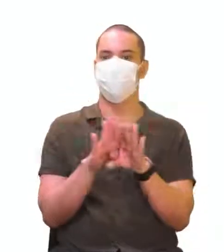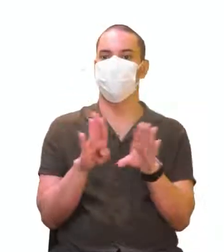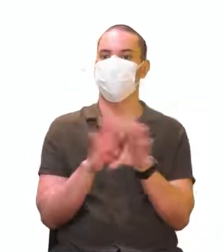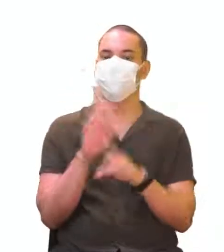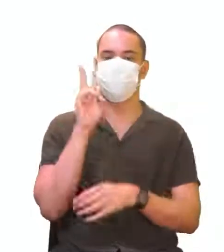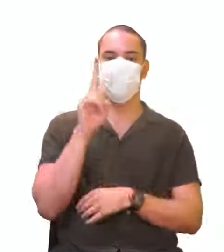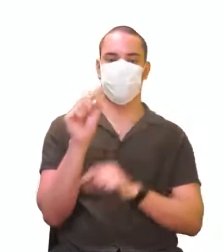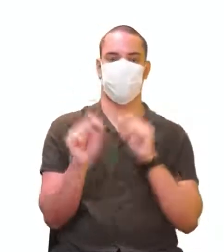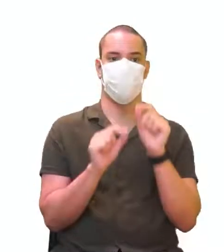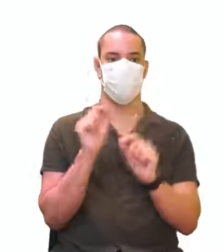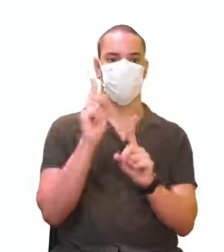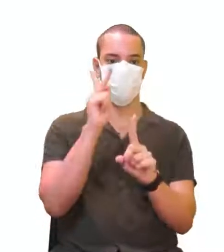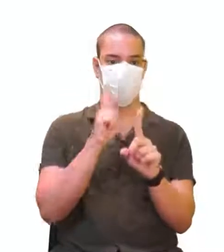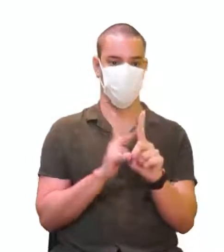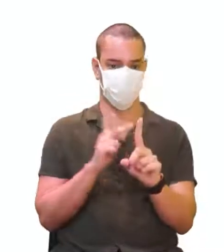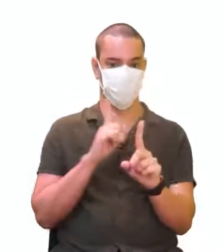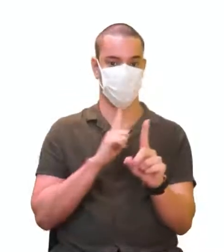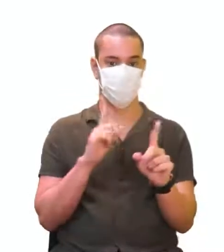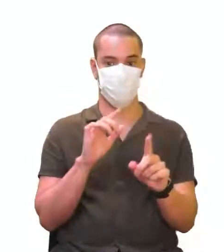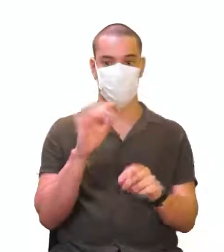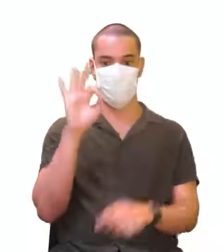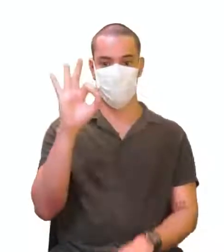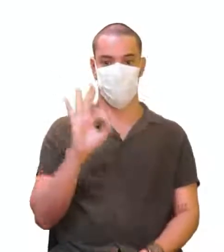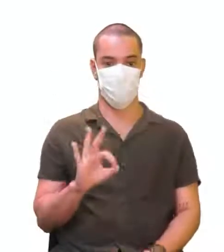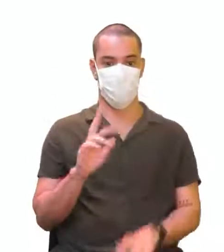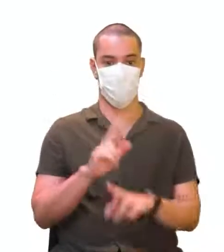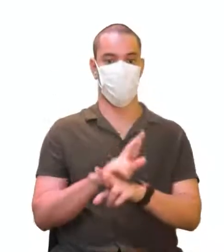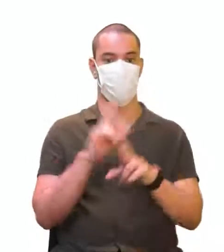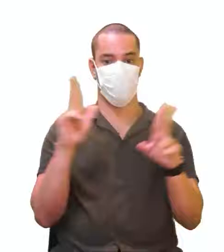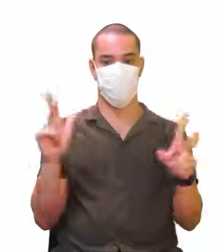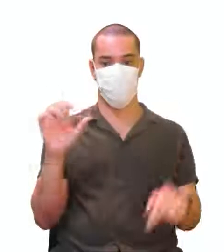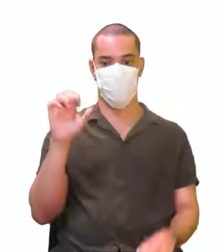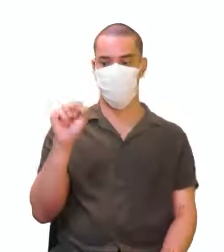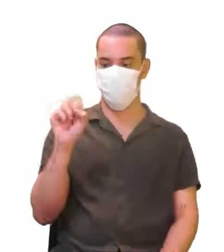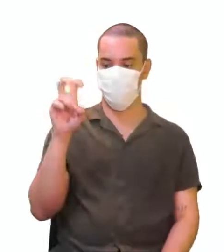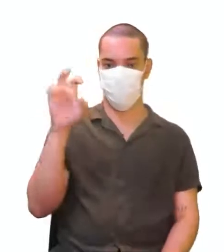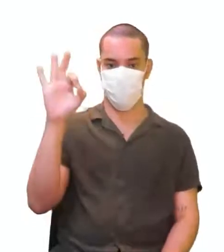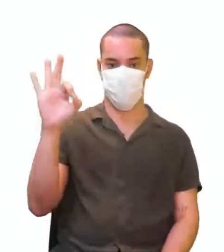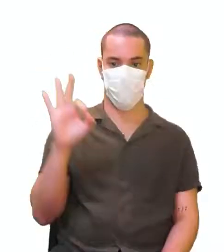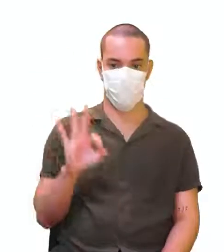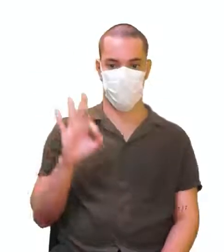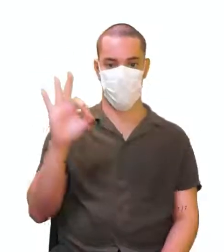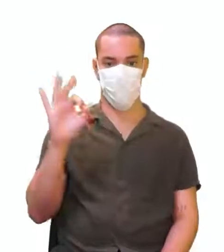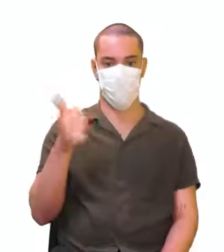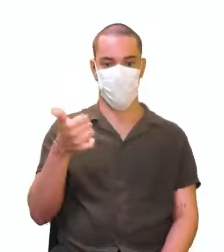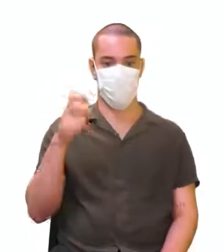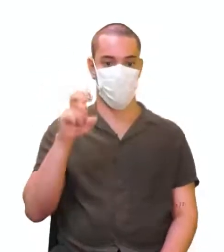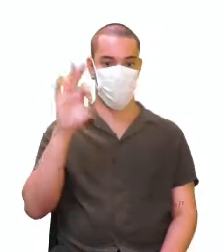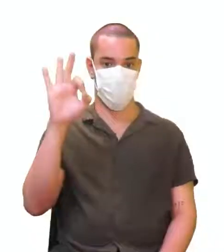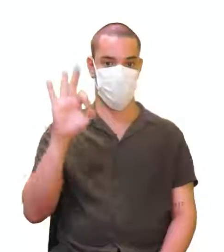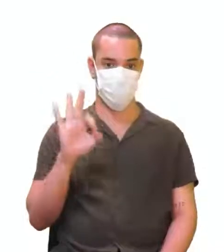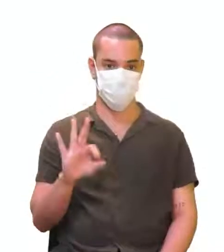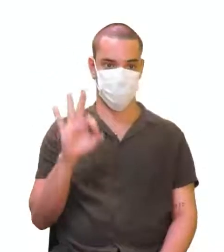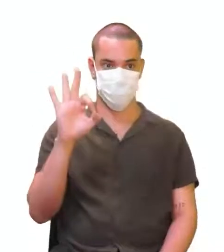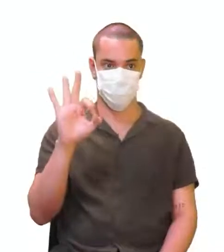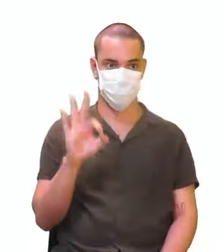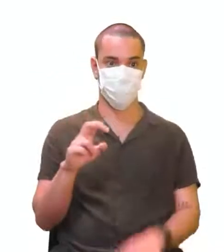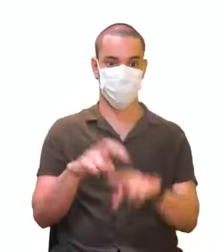Que obteve essa percentagem diferente aqui, ó, de 85% e de 15%. Então, olha